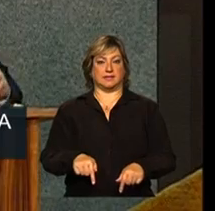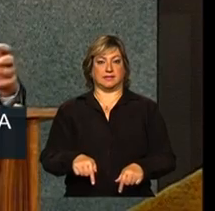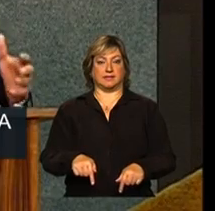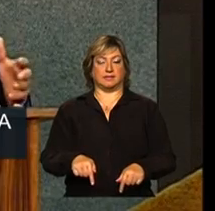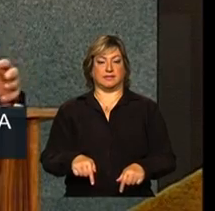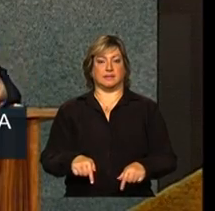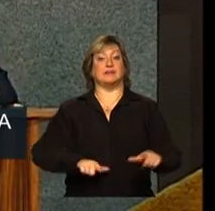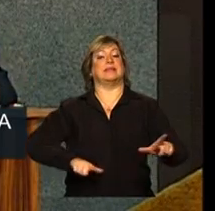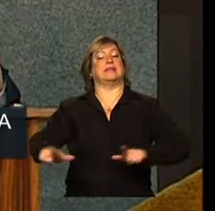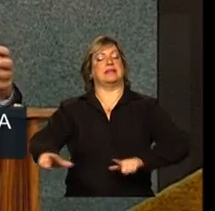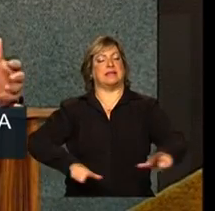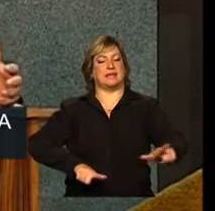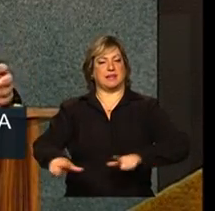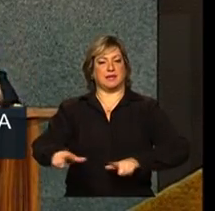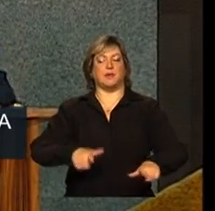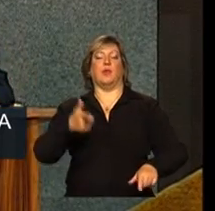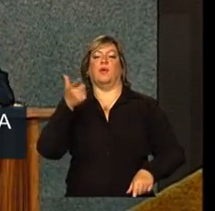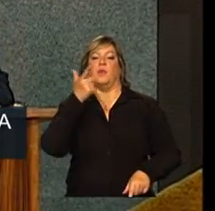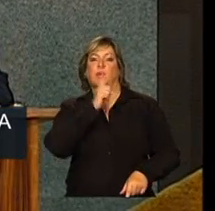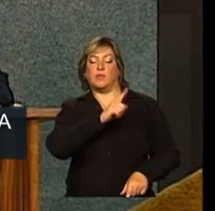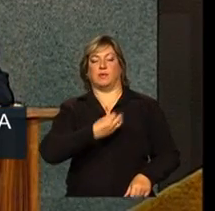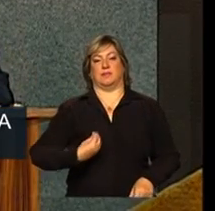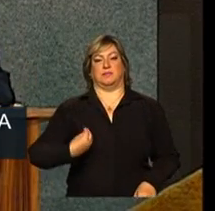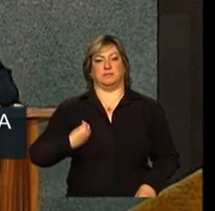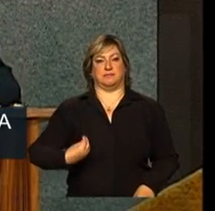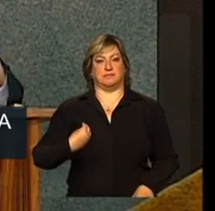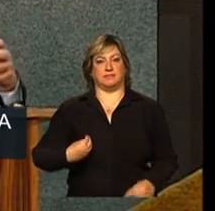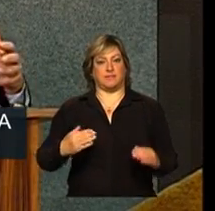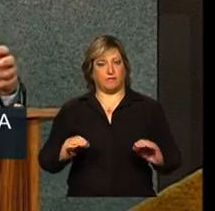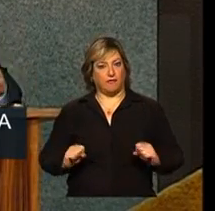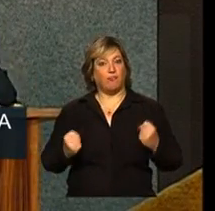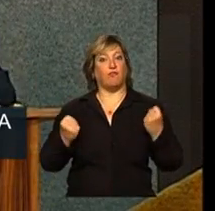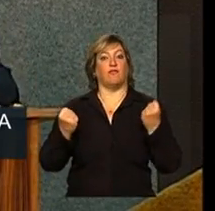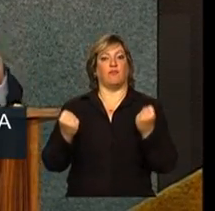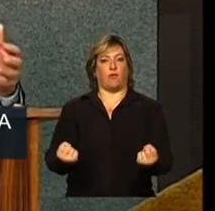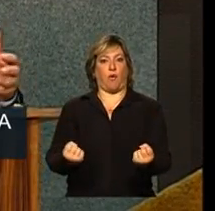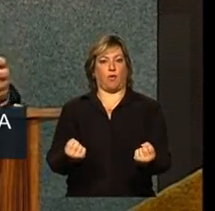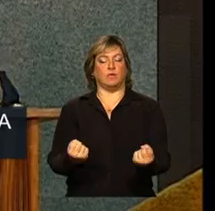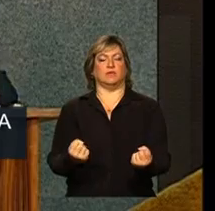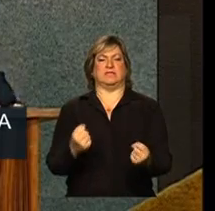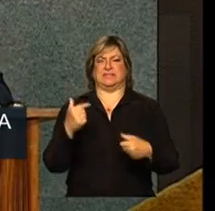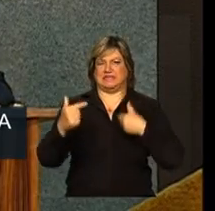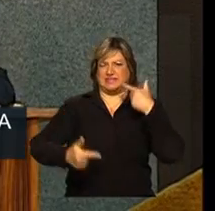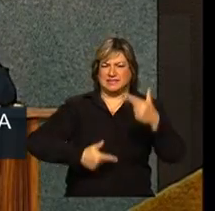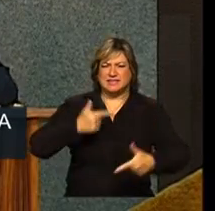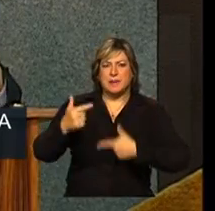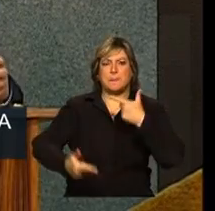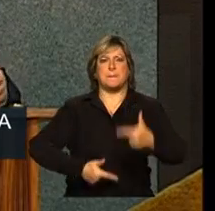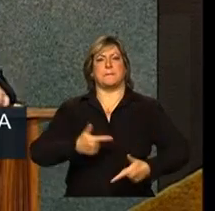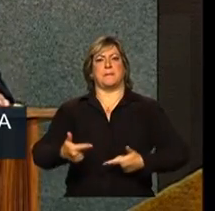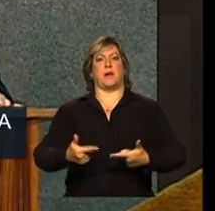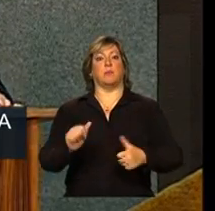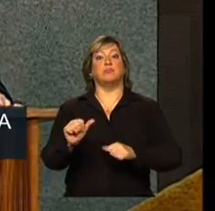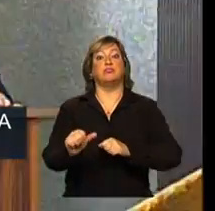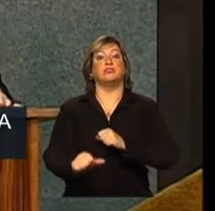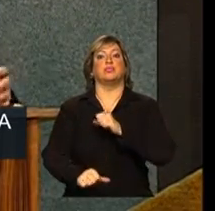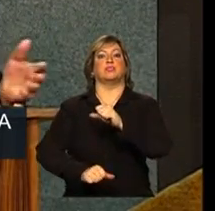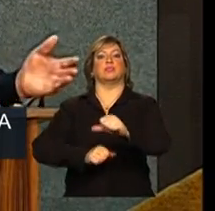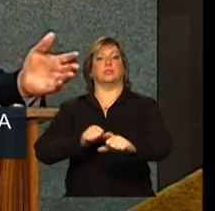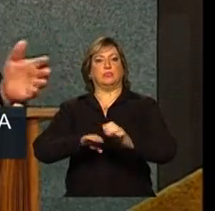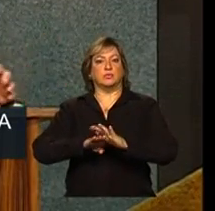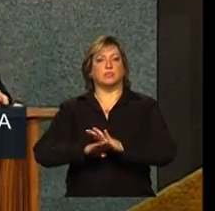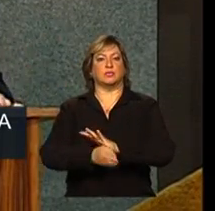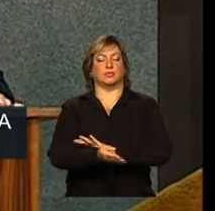desta empreitada, desta realização, desse esforço de mobilidade, de transformação,